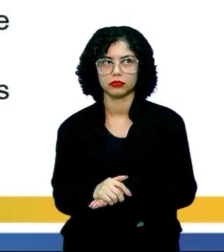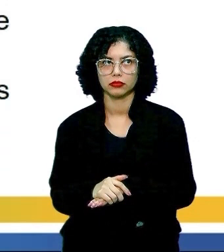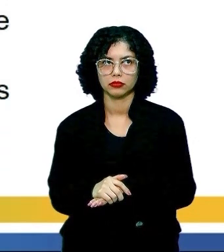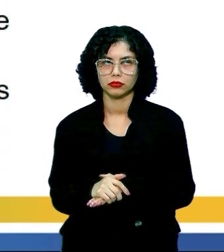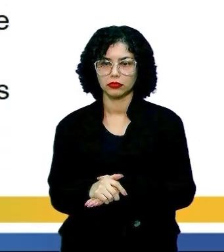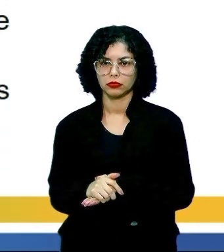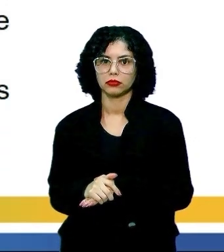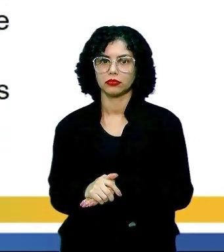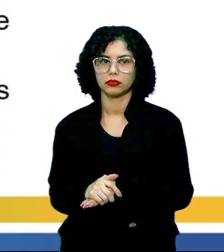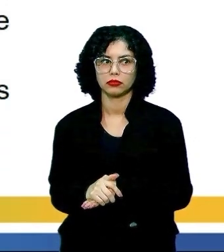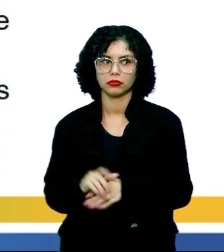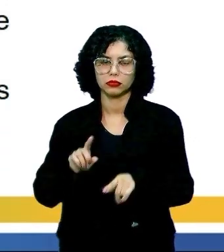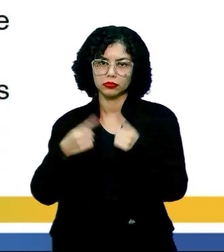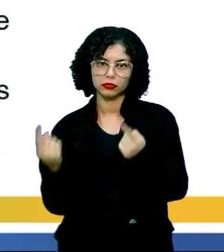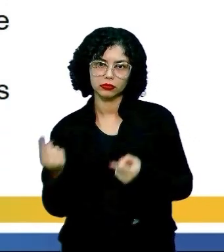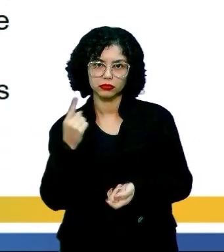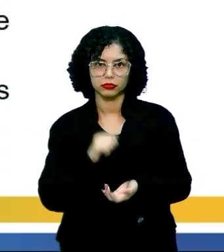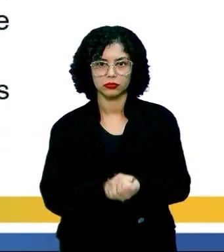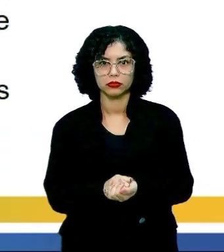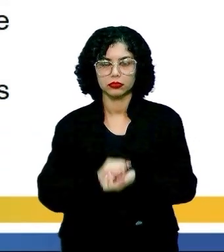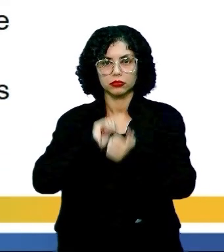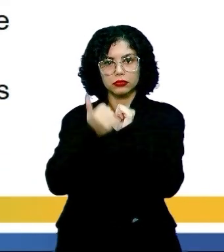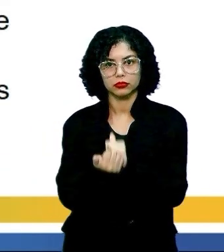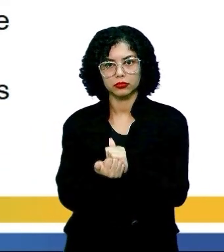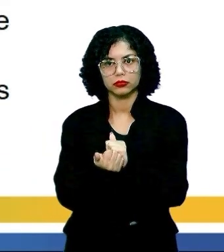o lema. Vamos para mais uma?